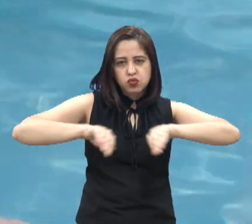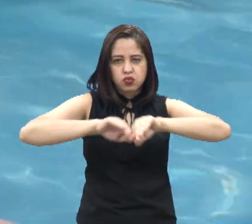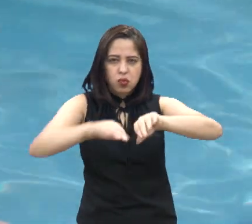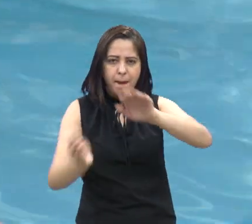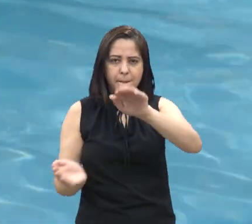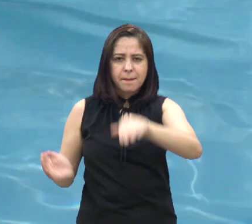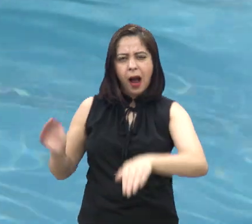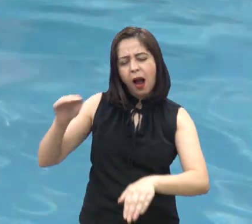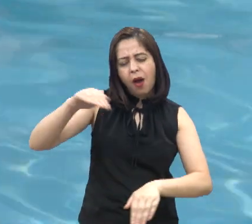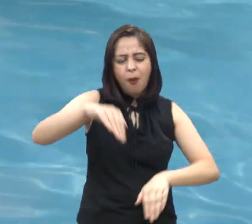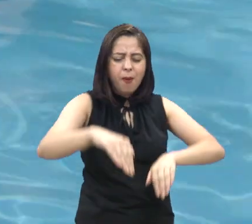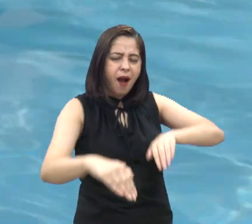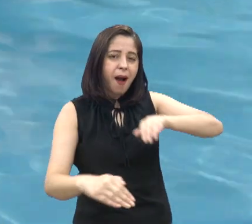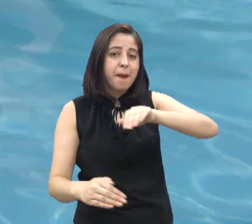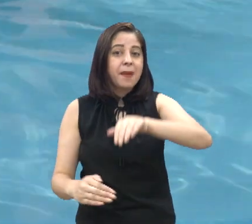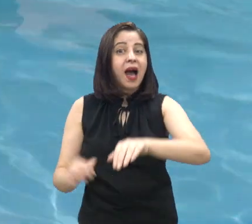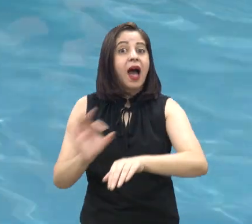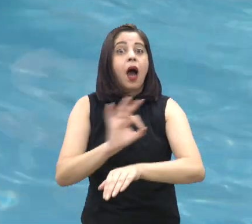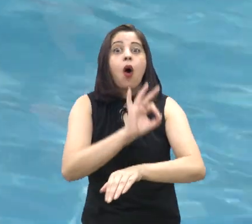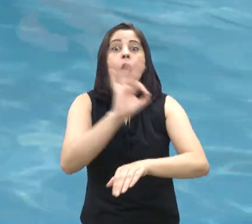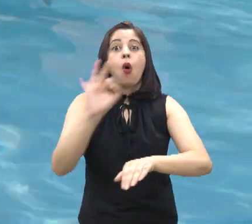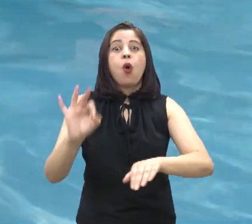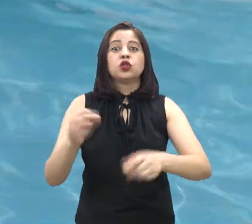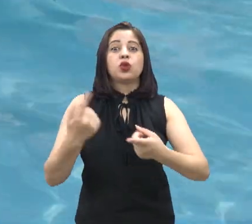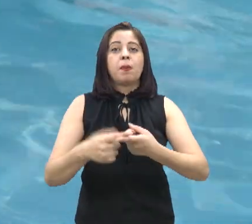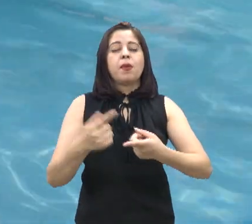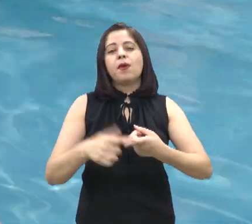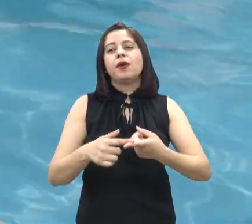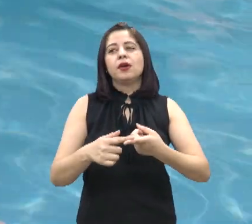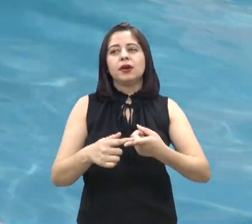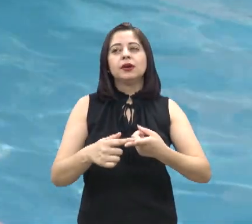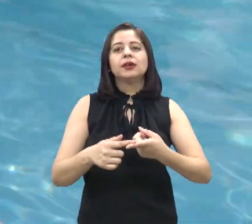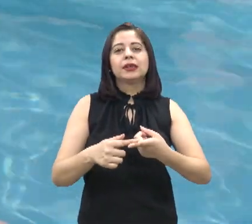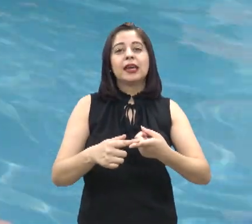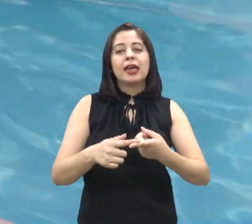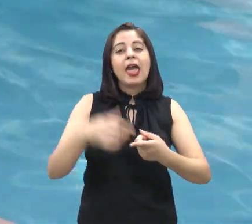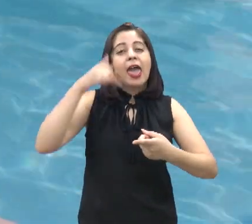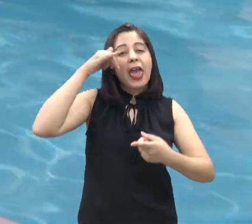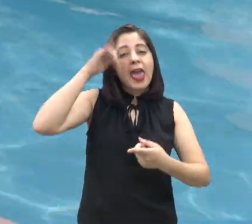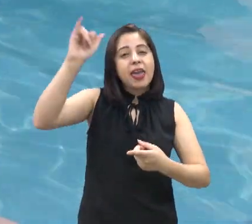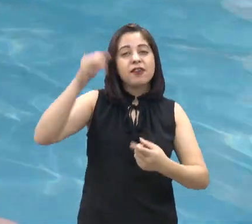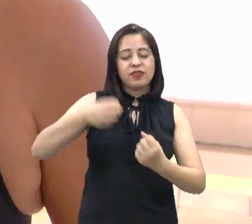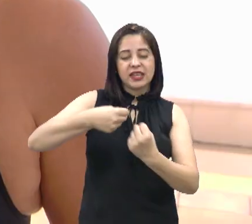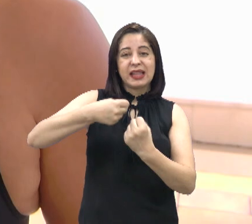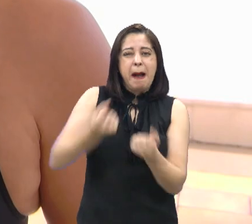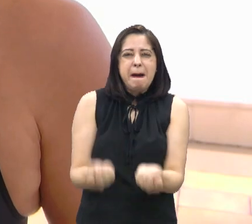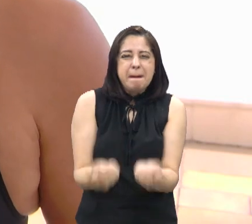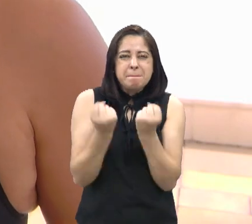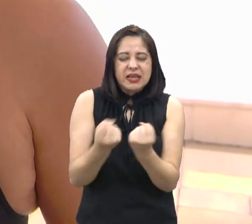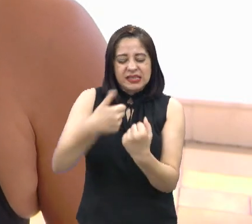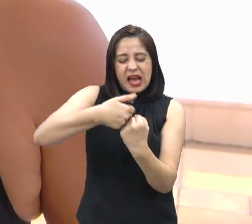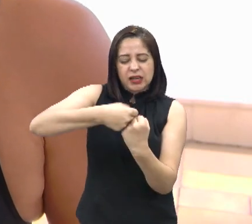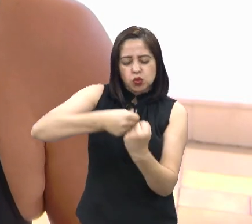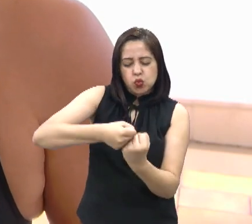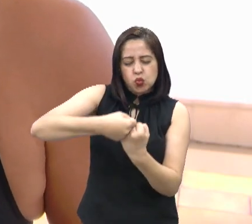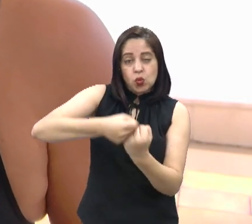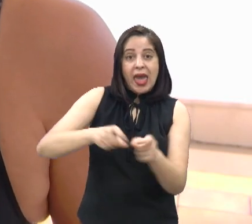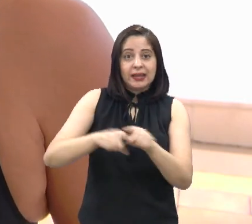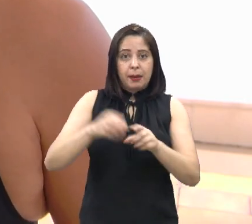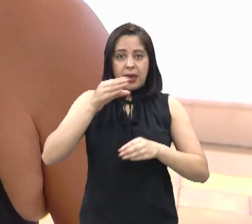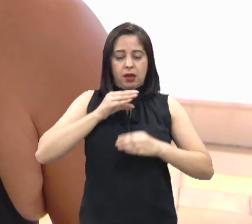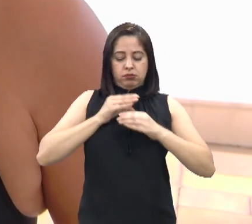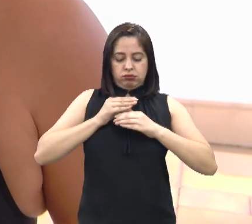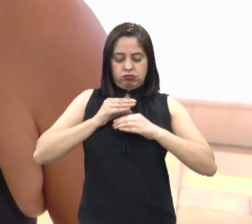caso do idoso, é a gente tirar a sobrecarga, né, nas articulações e na coluna. Então, a ação da gravidade ela